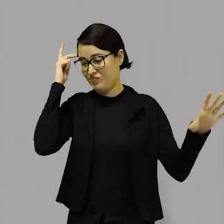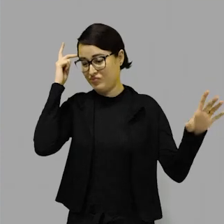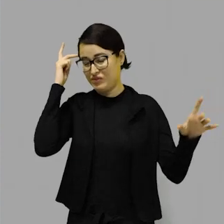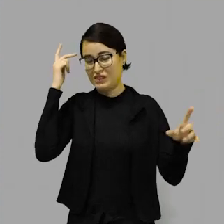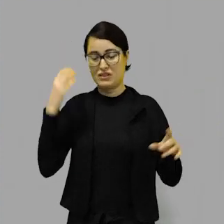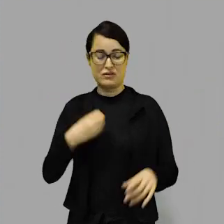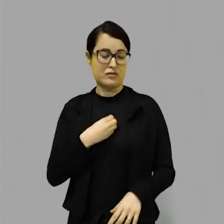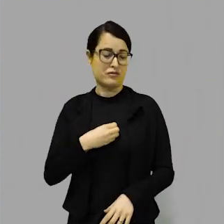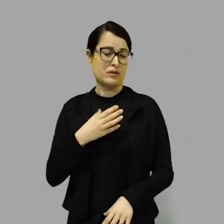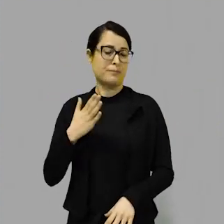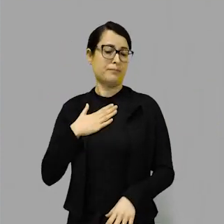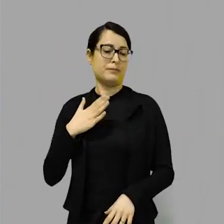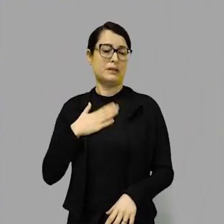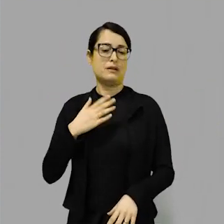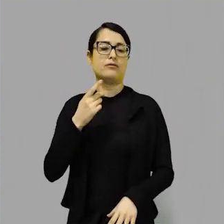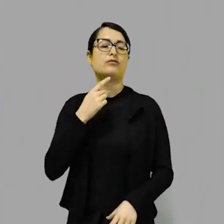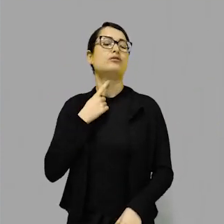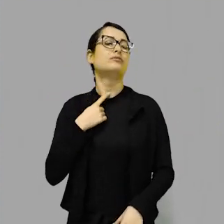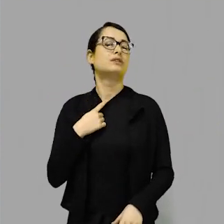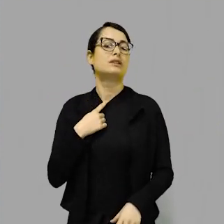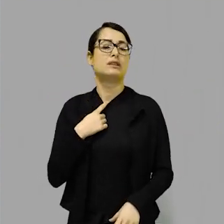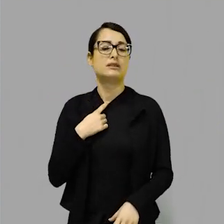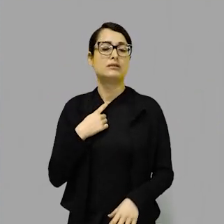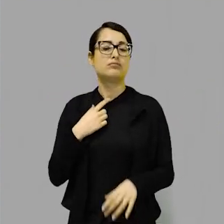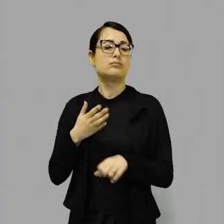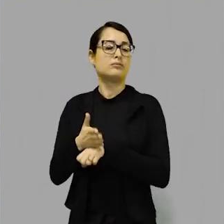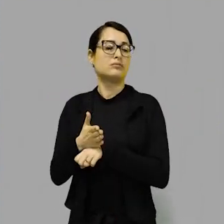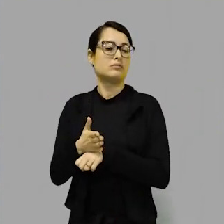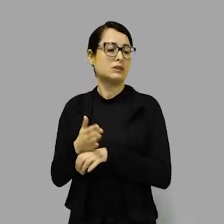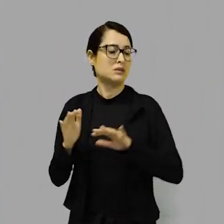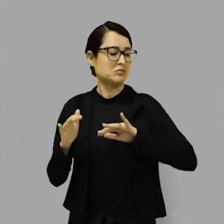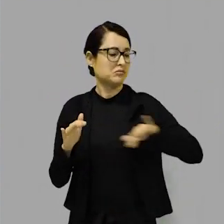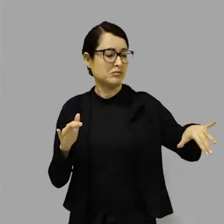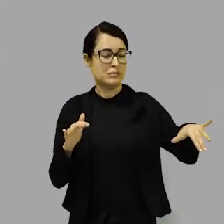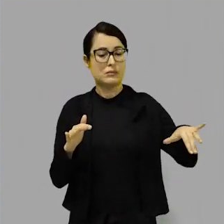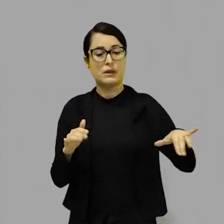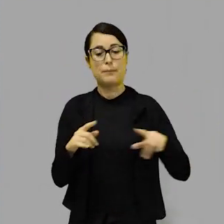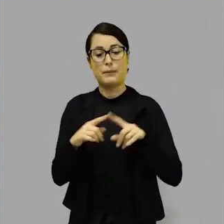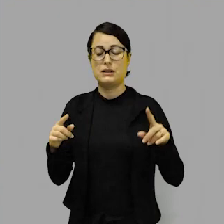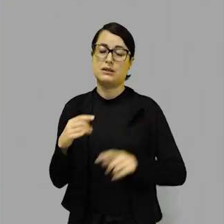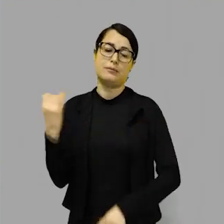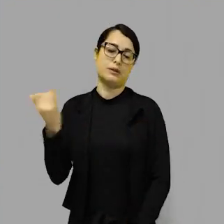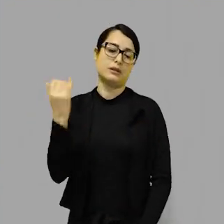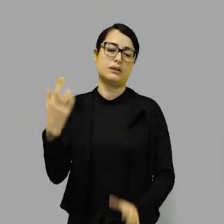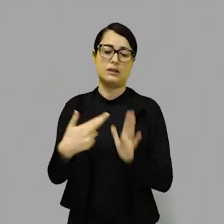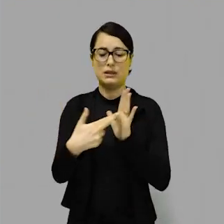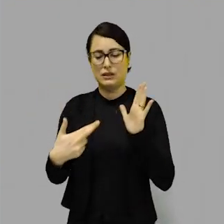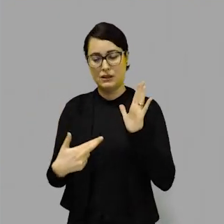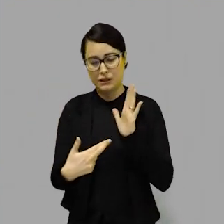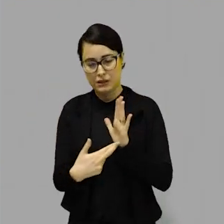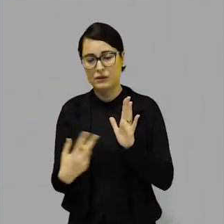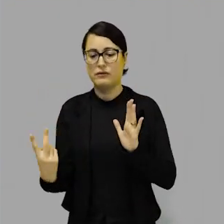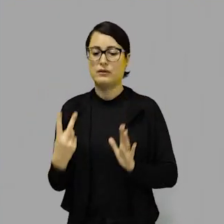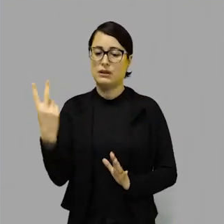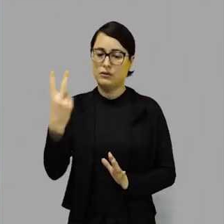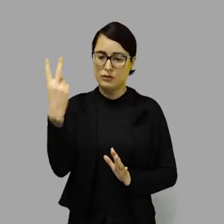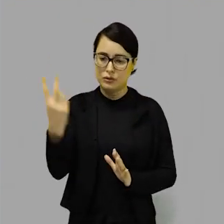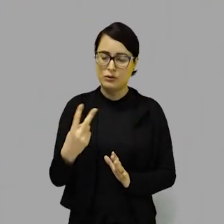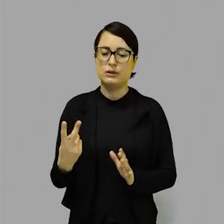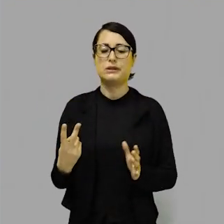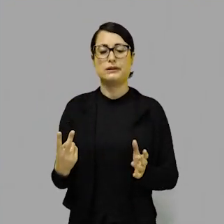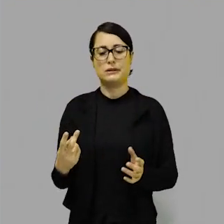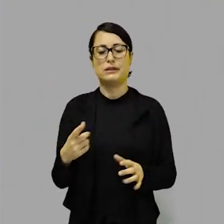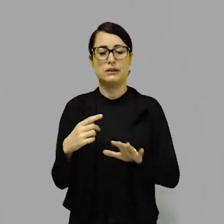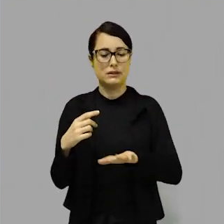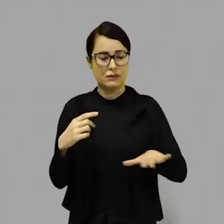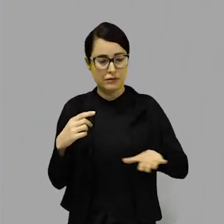nossa vontade, certo? Então, por isso que os valores, as regras, eles são fundamentais. Nesse lado existe a valorização da esfera